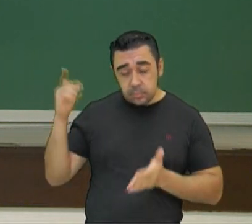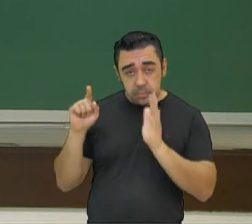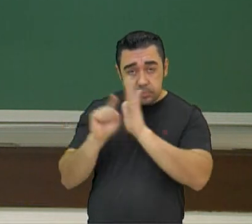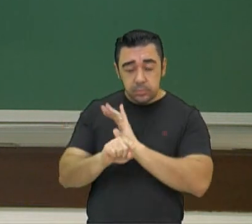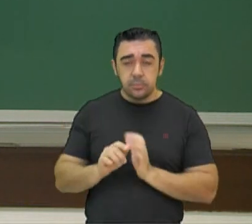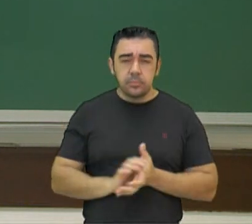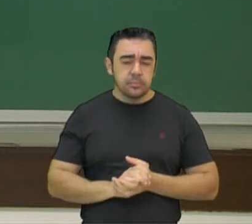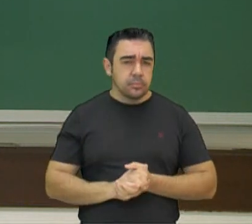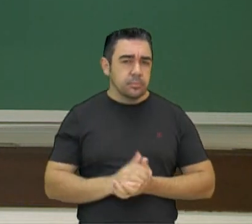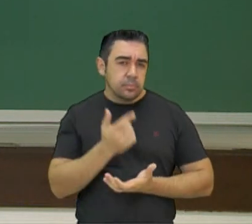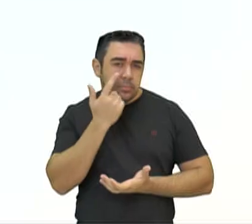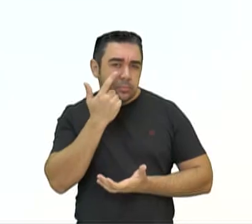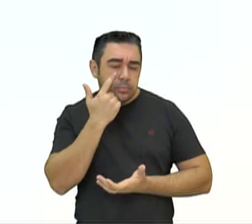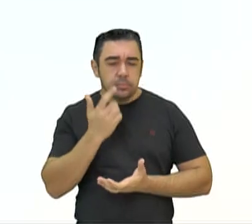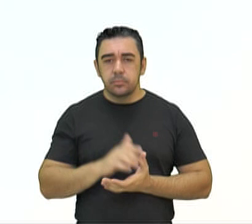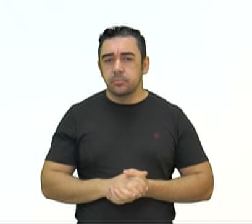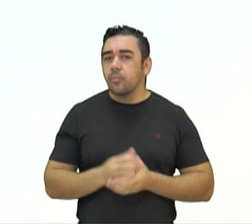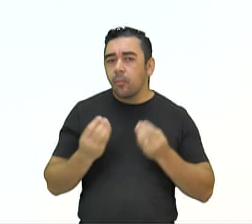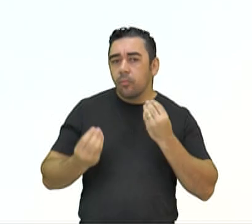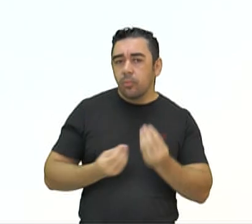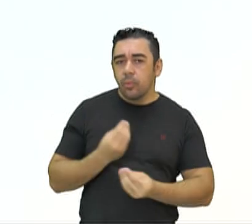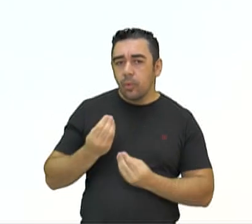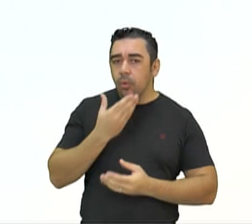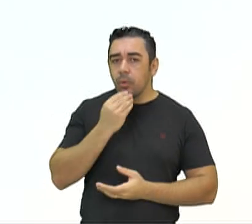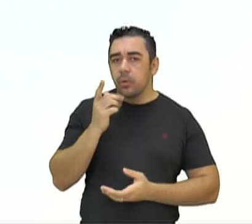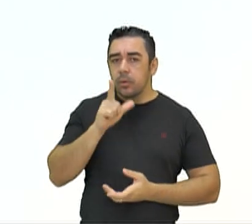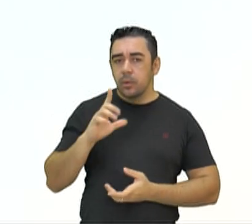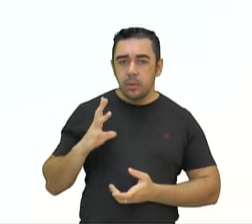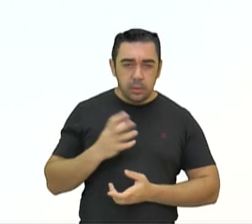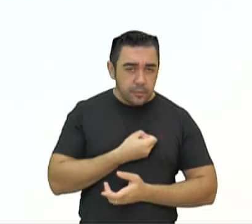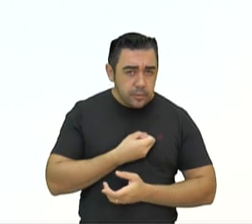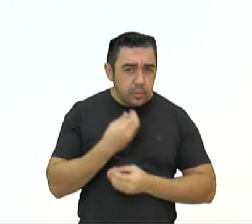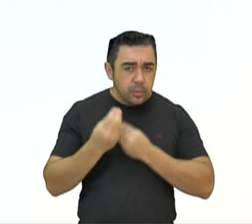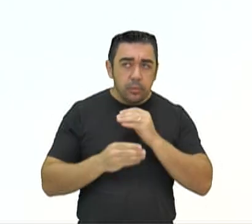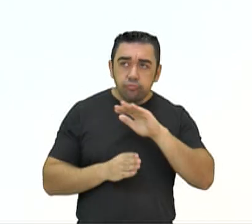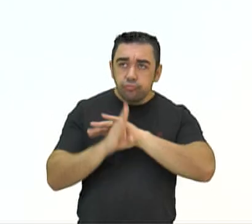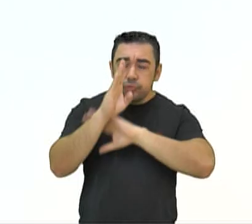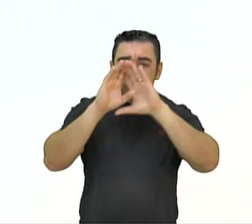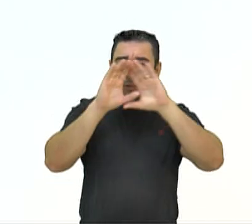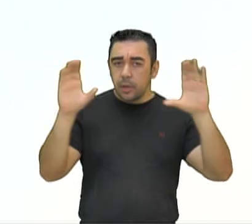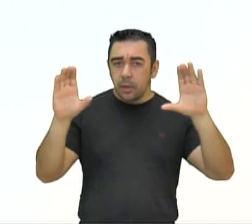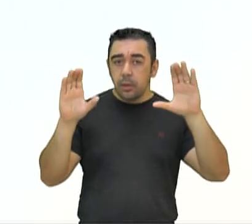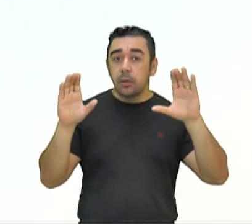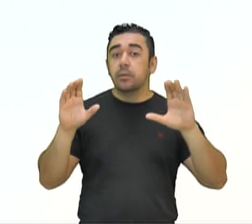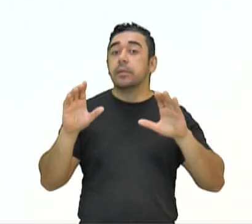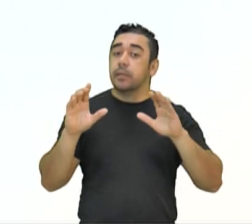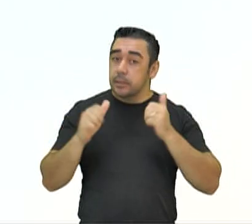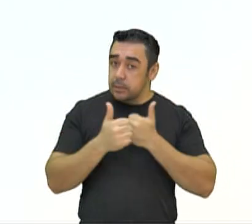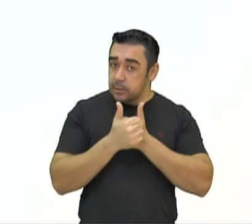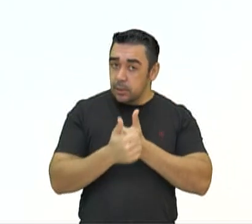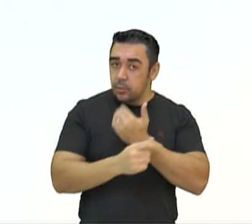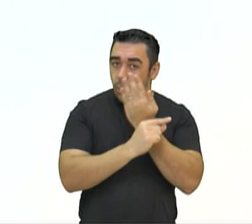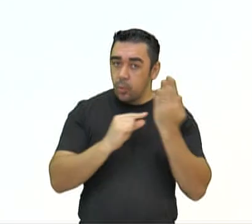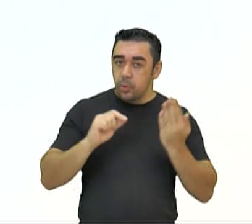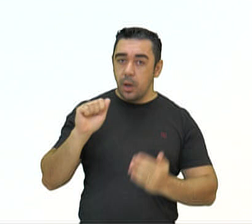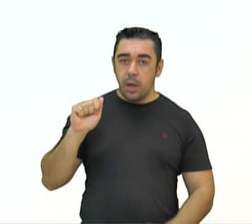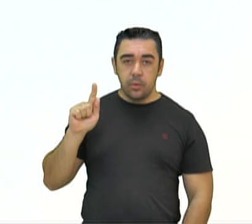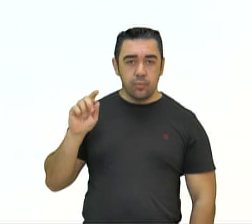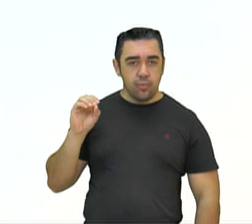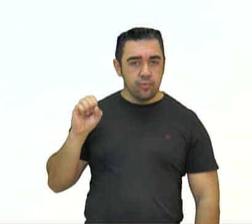pergunta? Vamos lá. Como o homem é salvo e poderia chegar aos céus? Segundo Santo